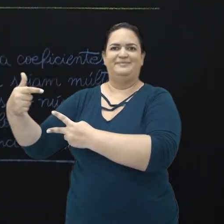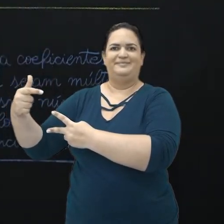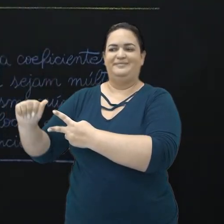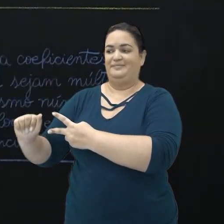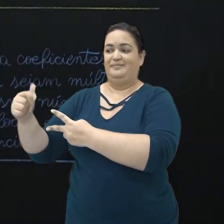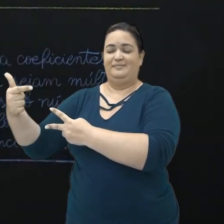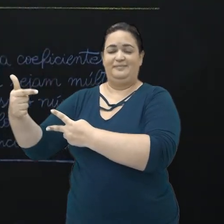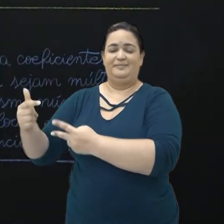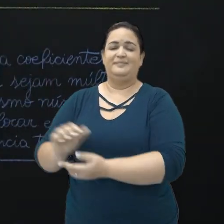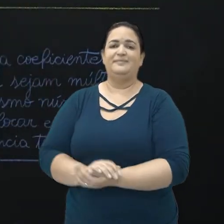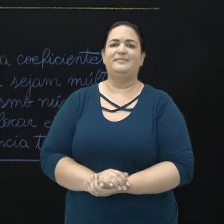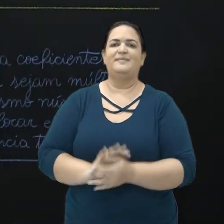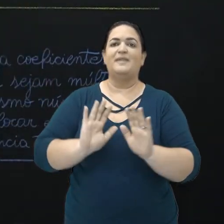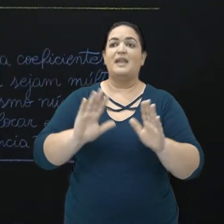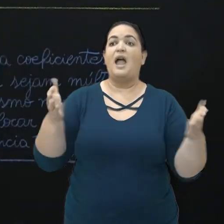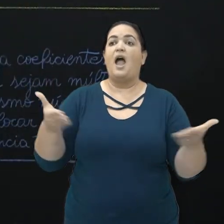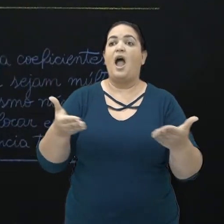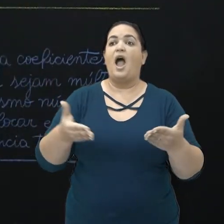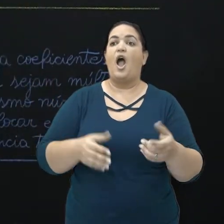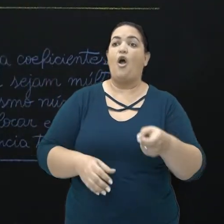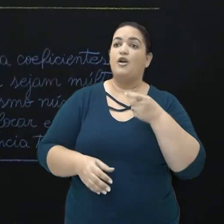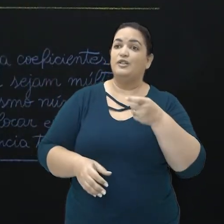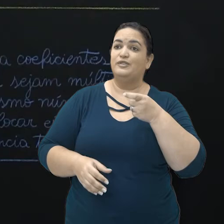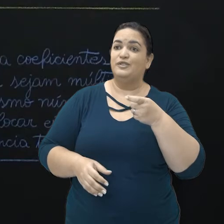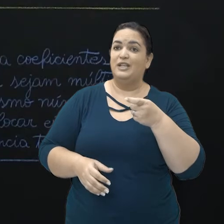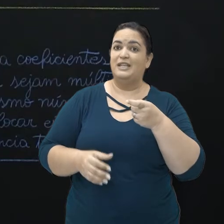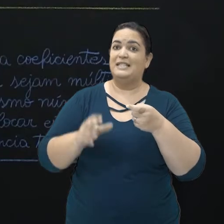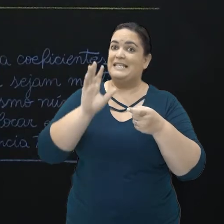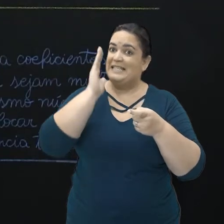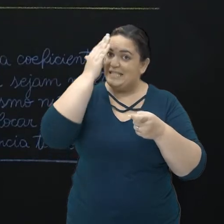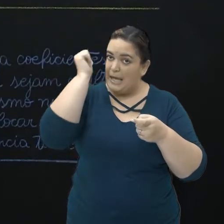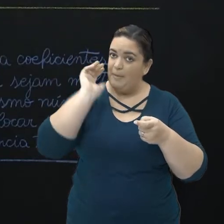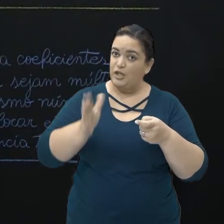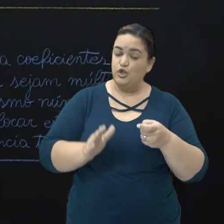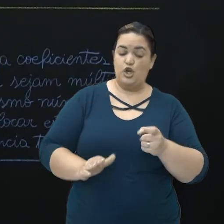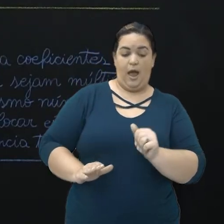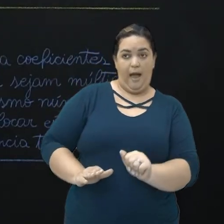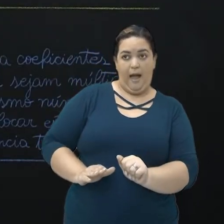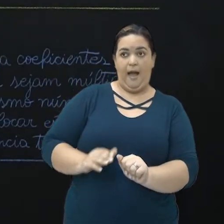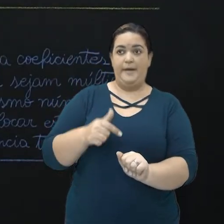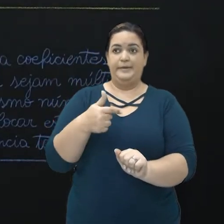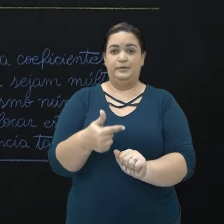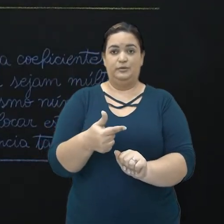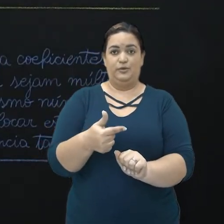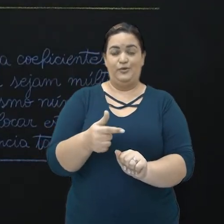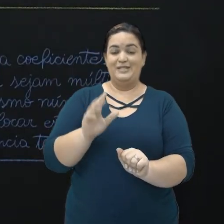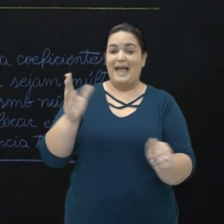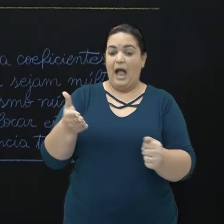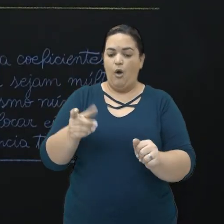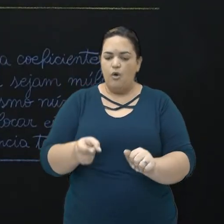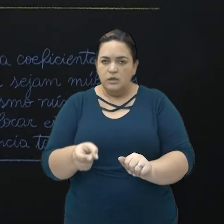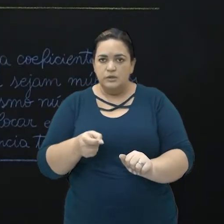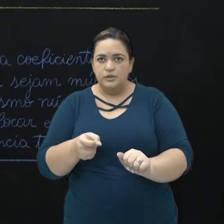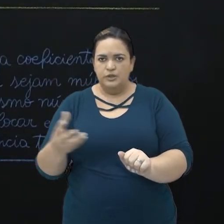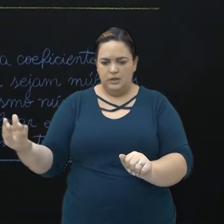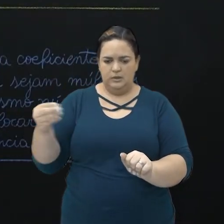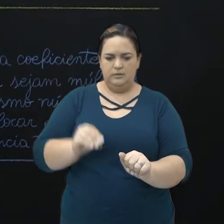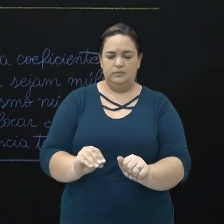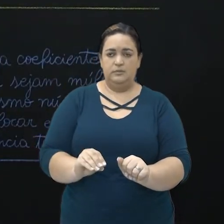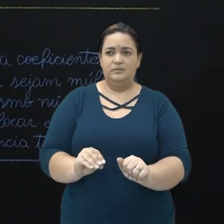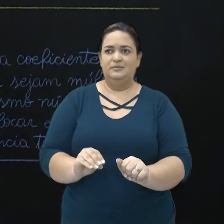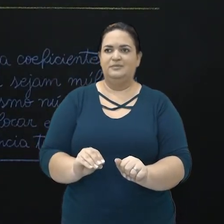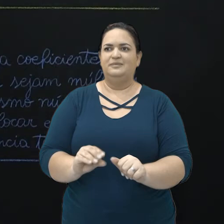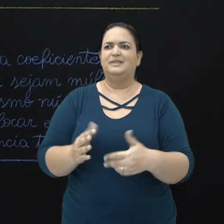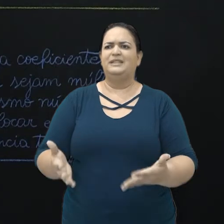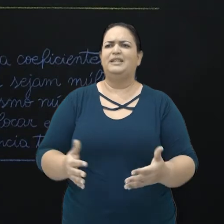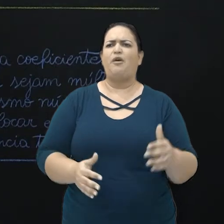x agora. Ó. Aqui o x, lembrando que ele possui expoente igual a 1. 4 menos 1,